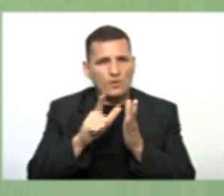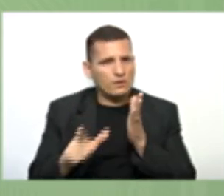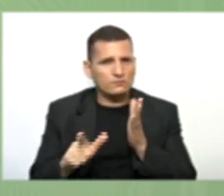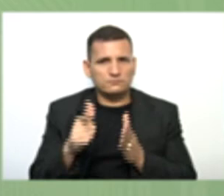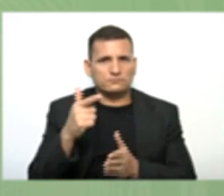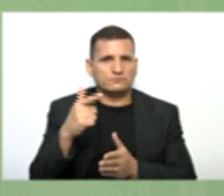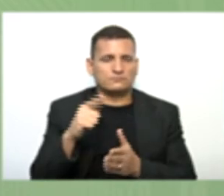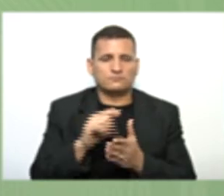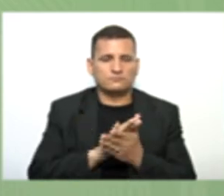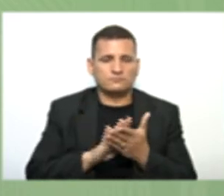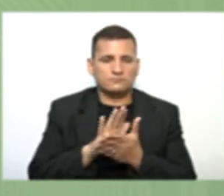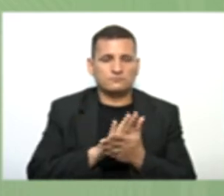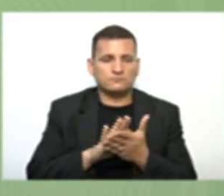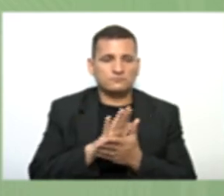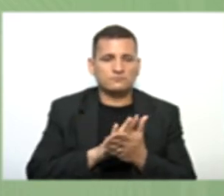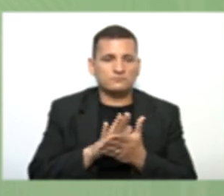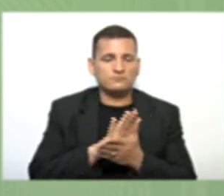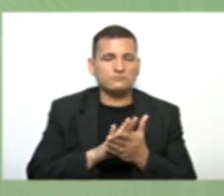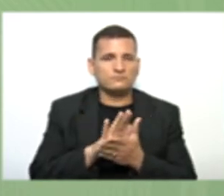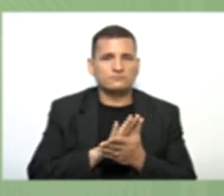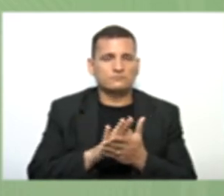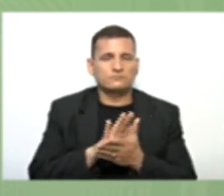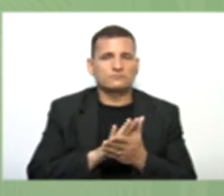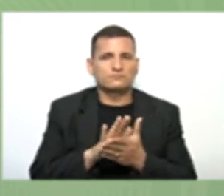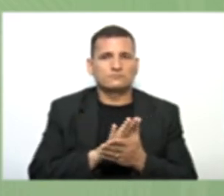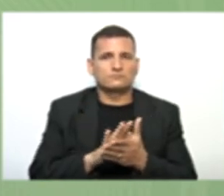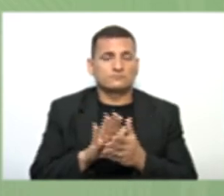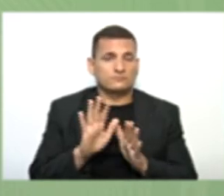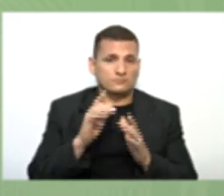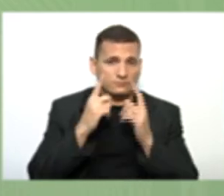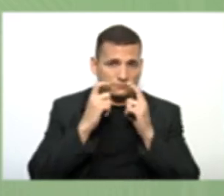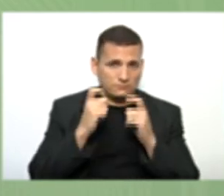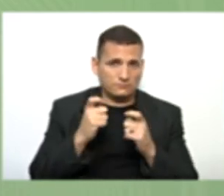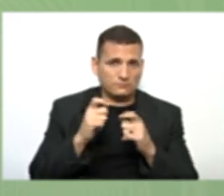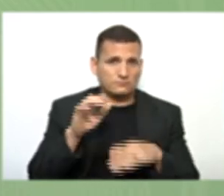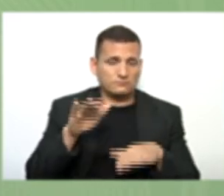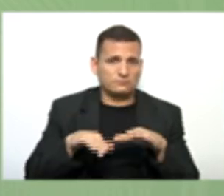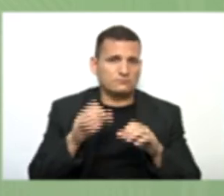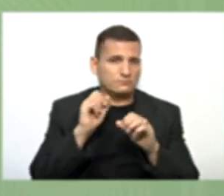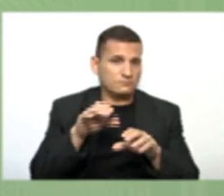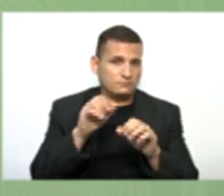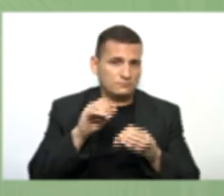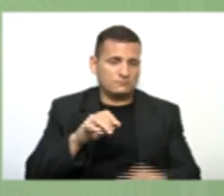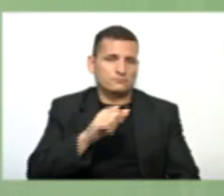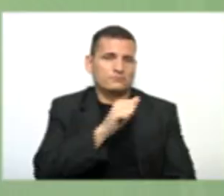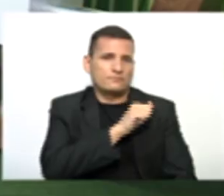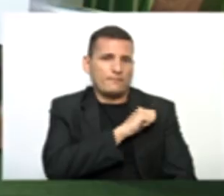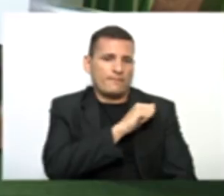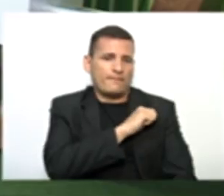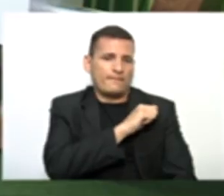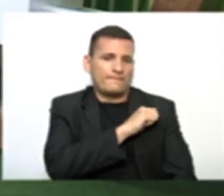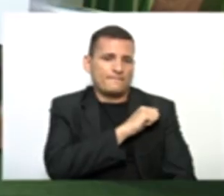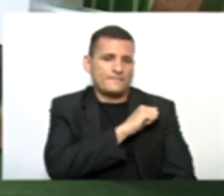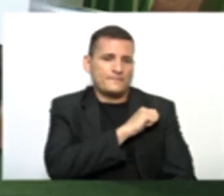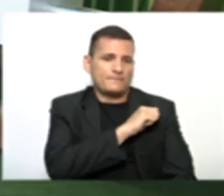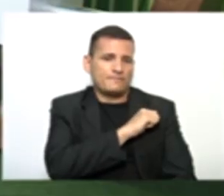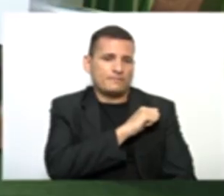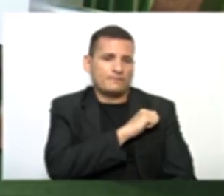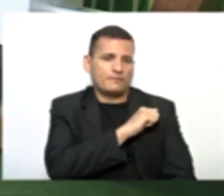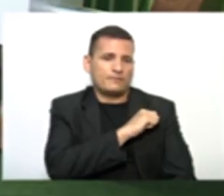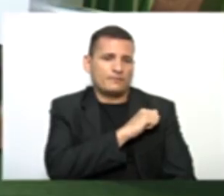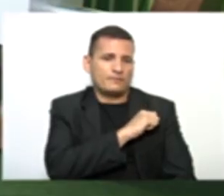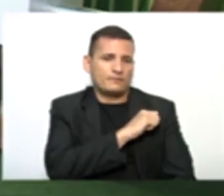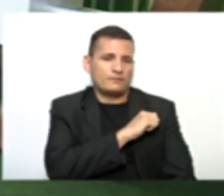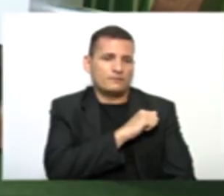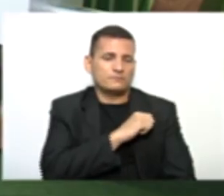eu vou passar para o senhor agora, que quando a gente passa, às vezes, a gente ensina uma coisa para um aluno e a gente passa, no caso, a